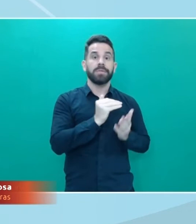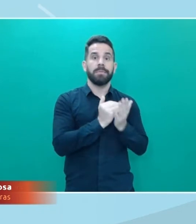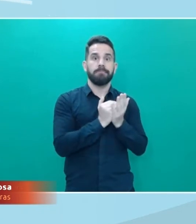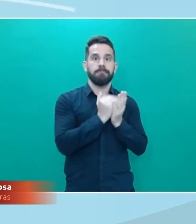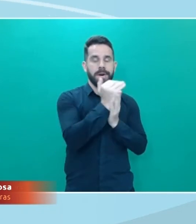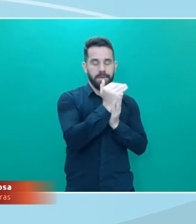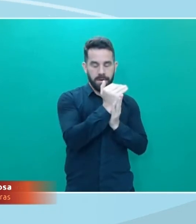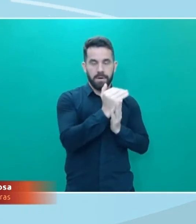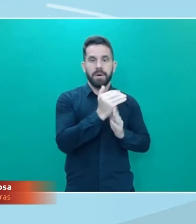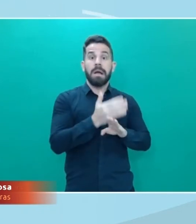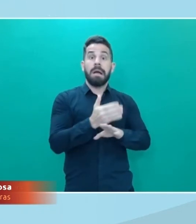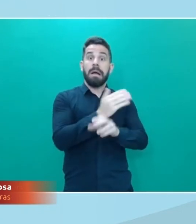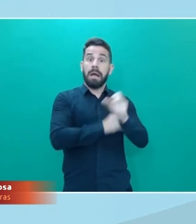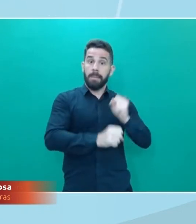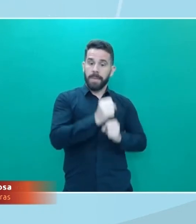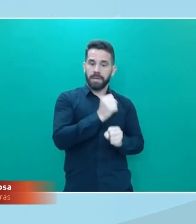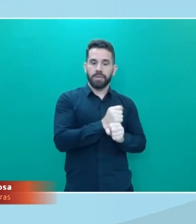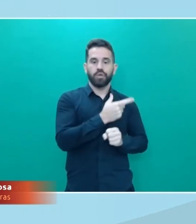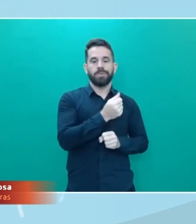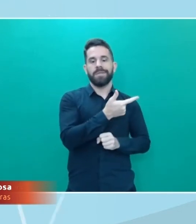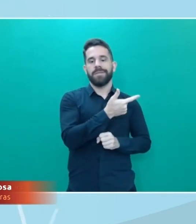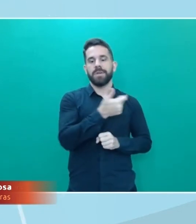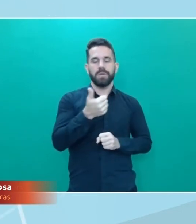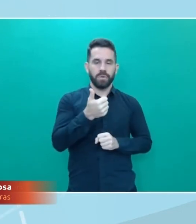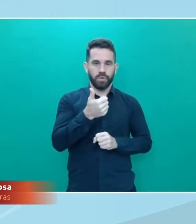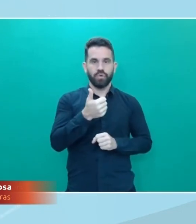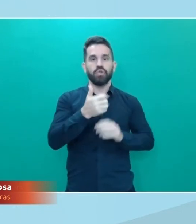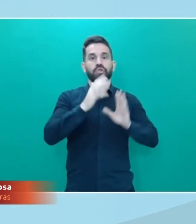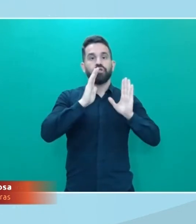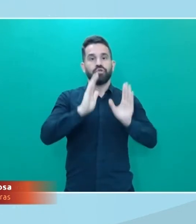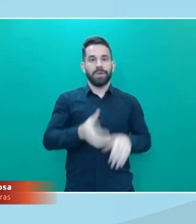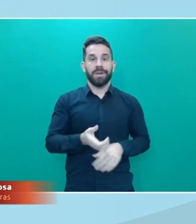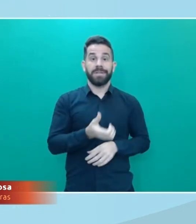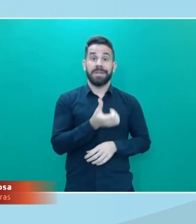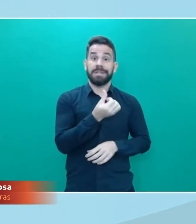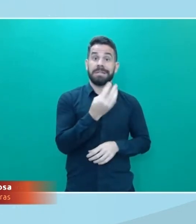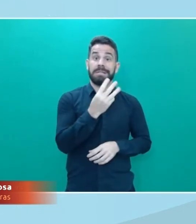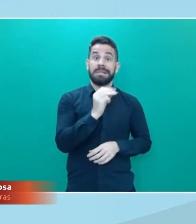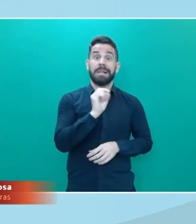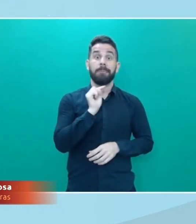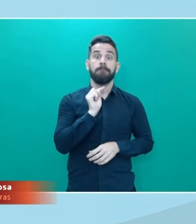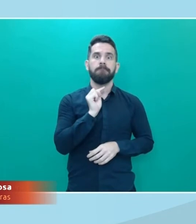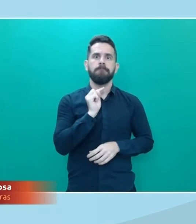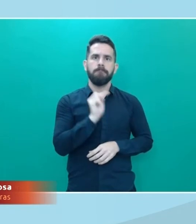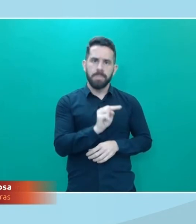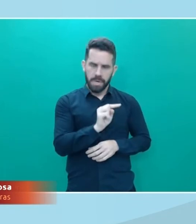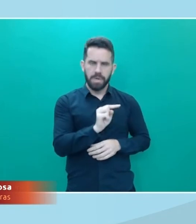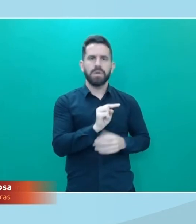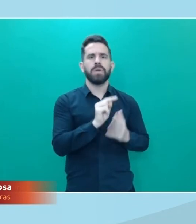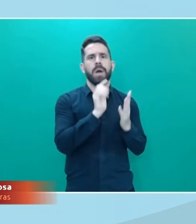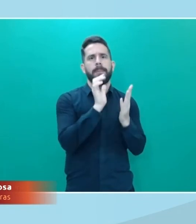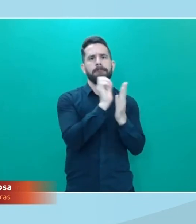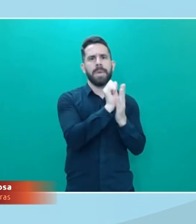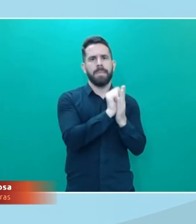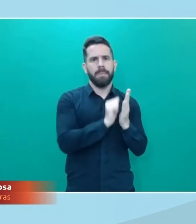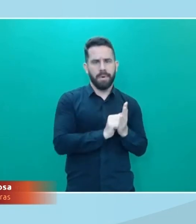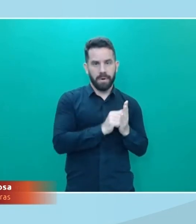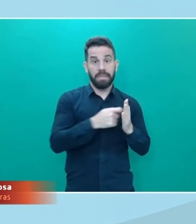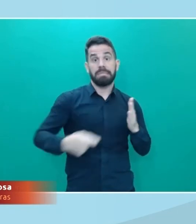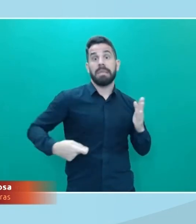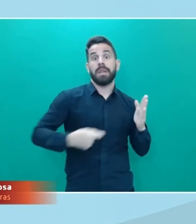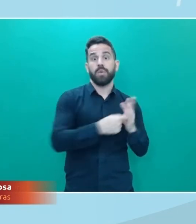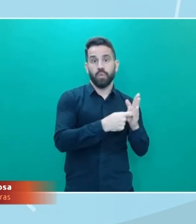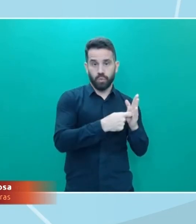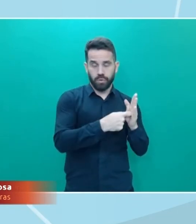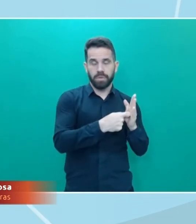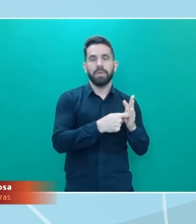passado, foram mais de 630 mil registros de denúncias. O número de medidas protetivas que foram